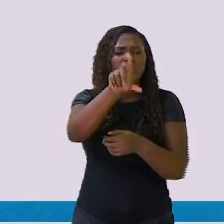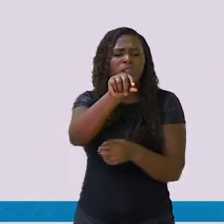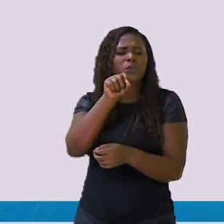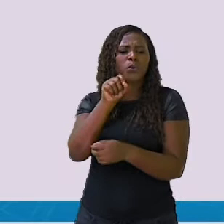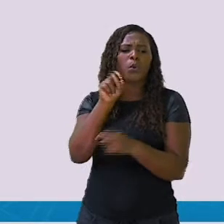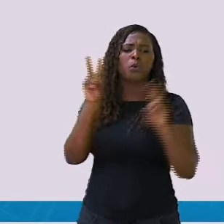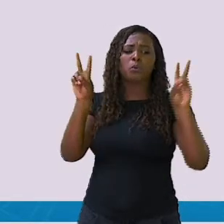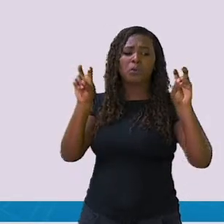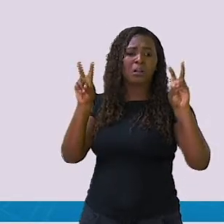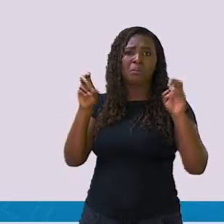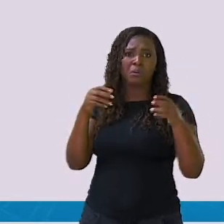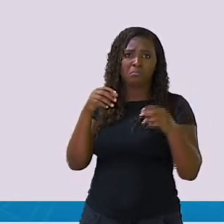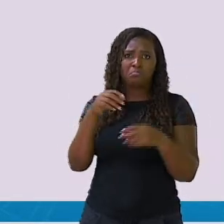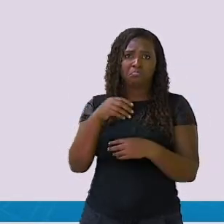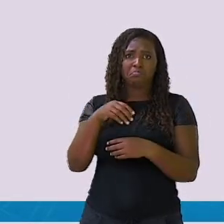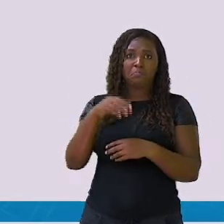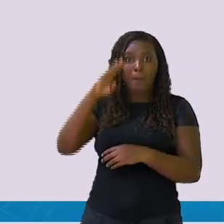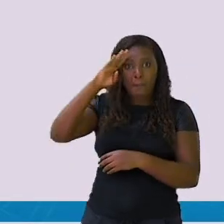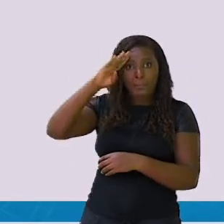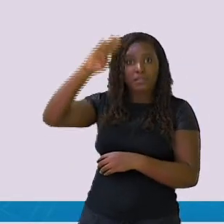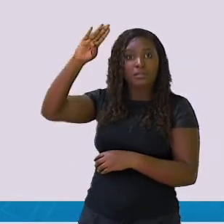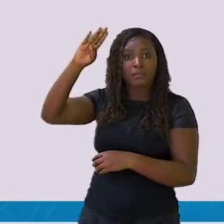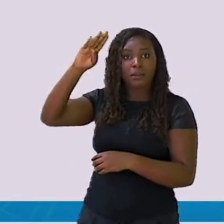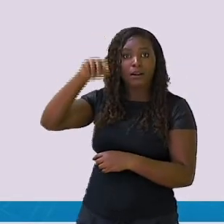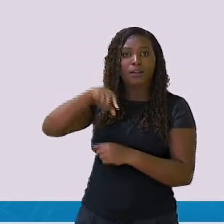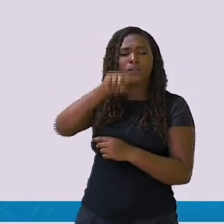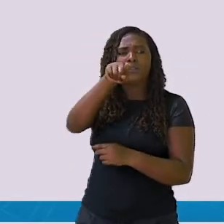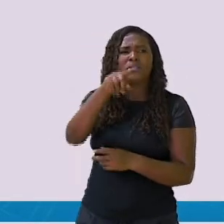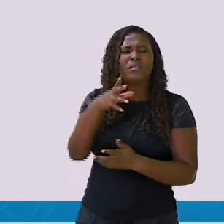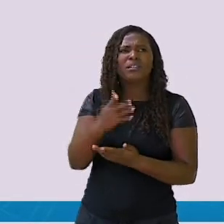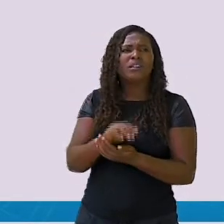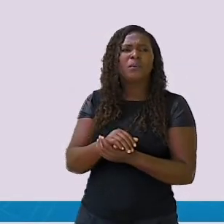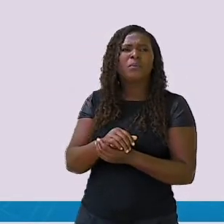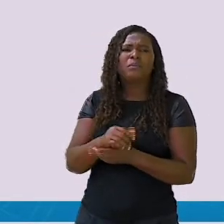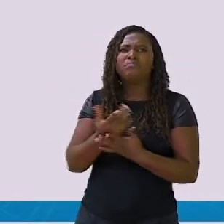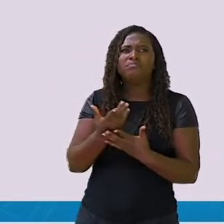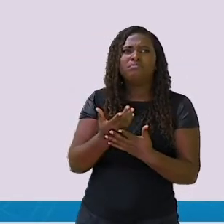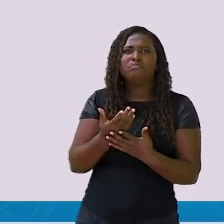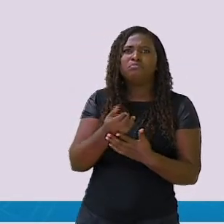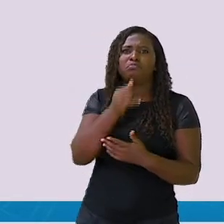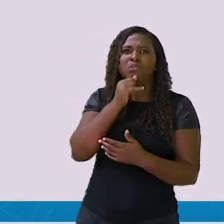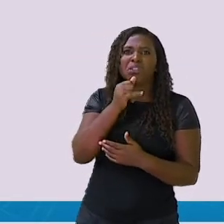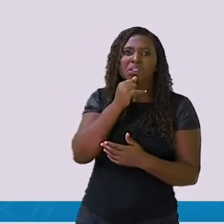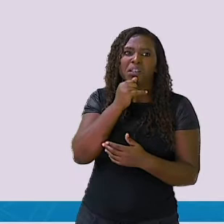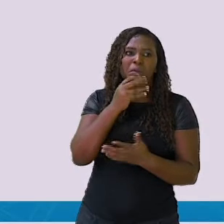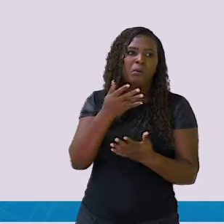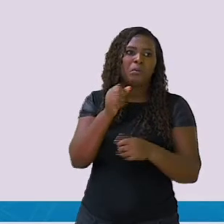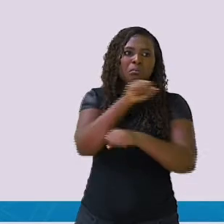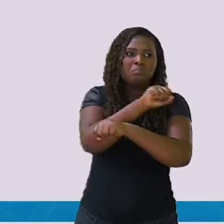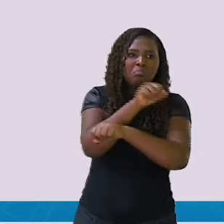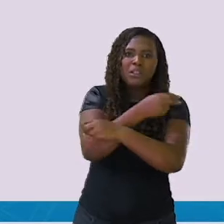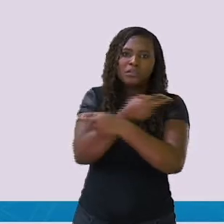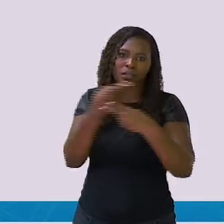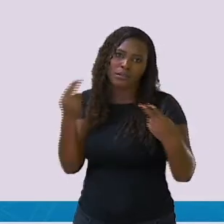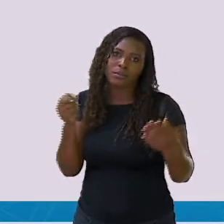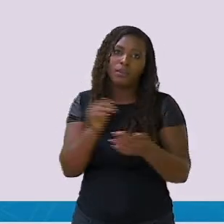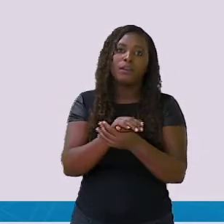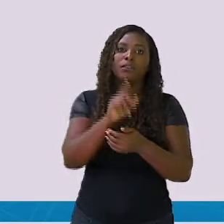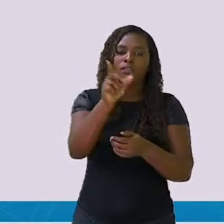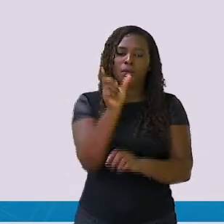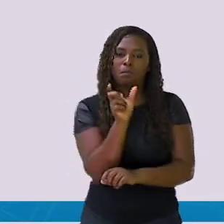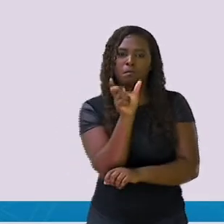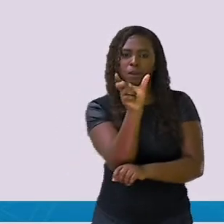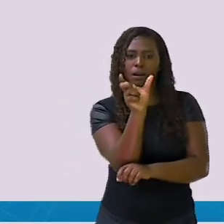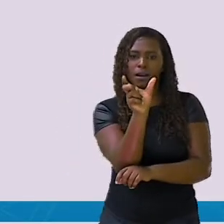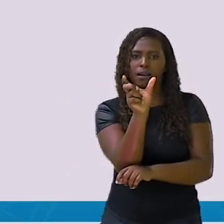o seu tema principal, o que você quer falar. Vou falar de meios de transporte. Então, você escreve bem grande lá o seu